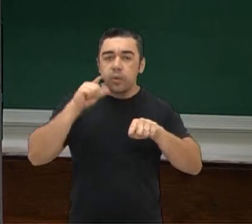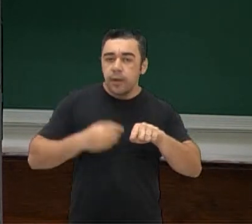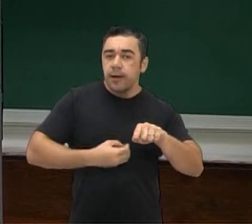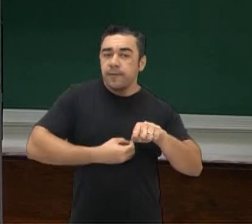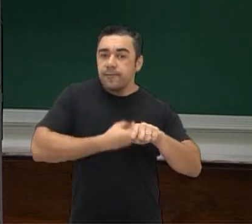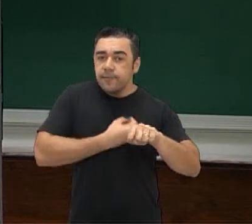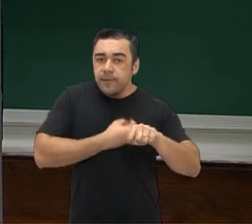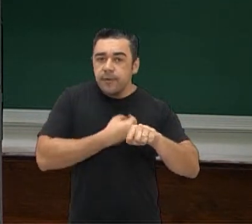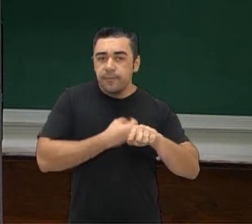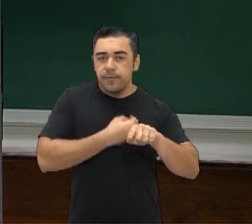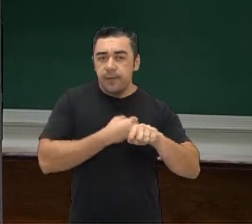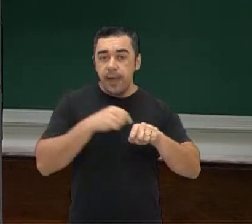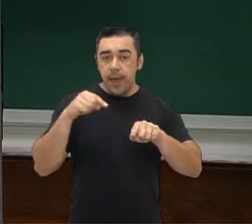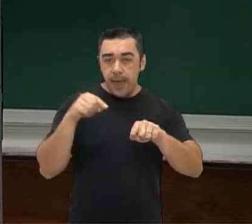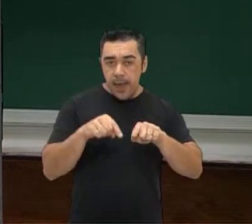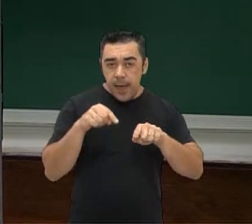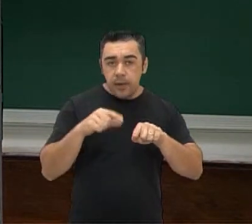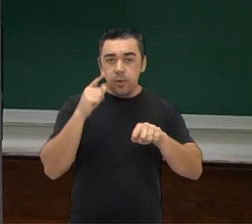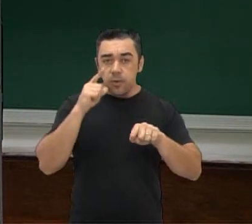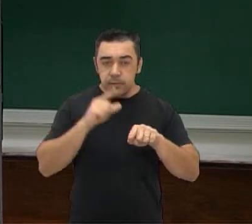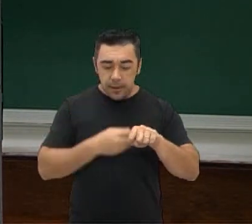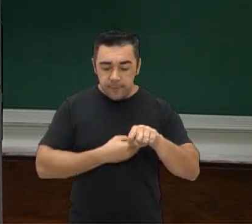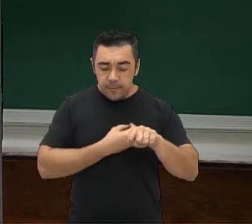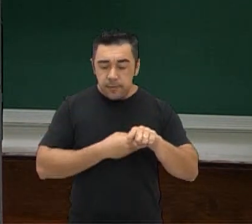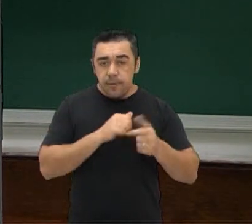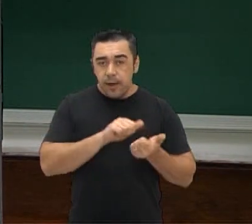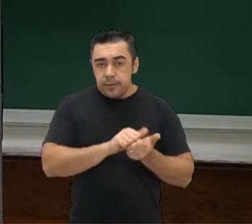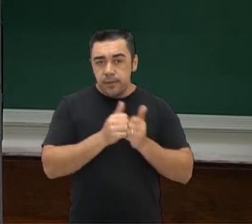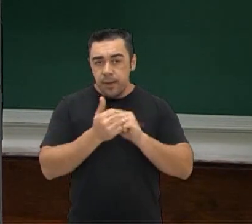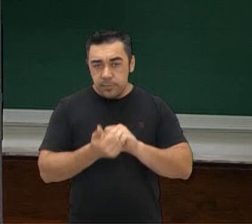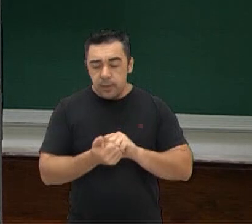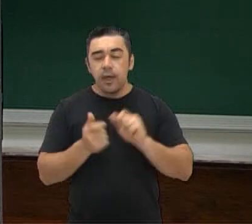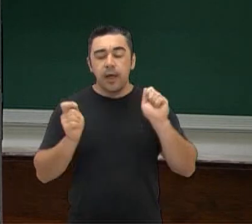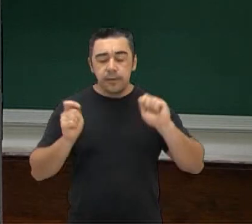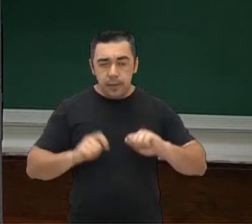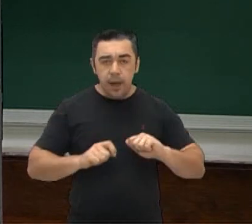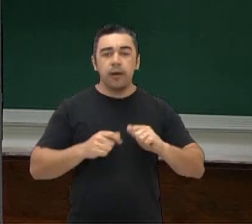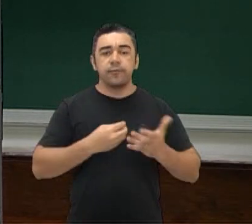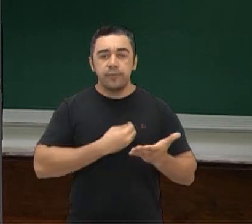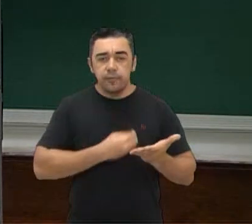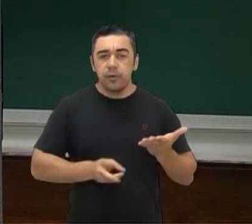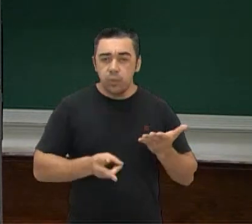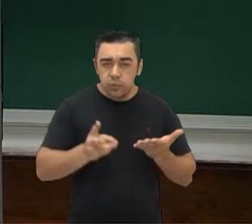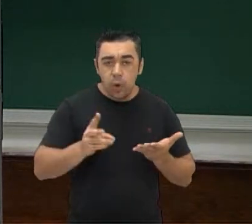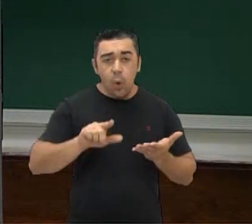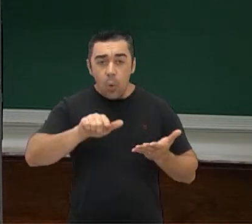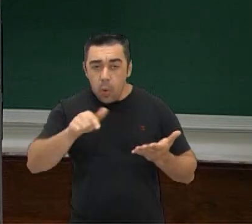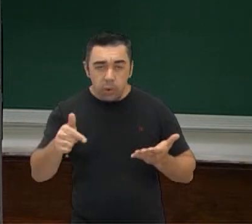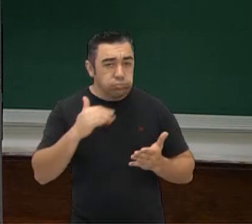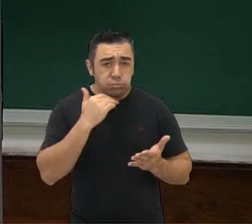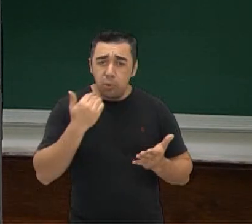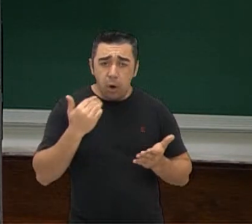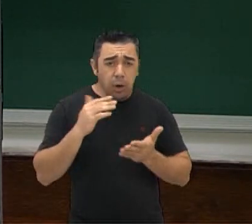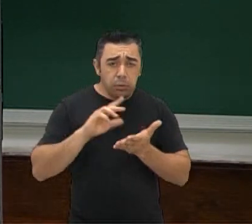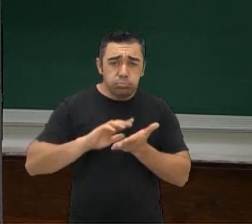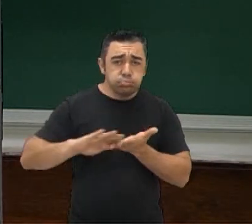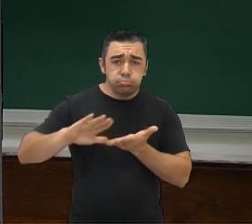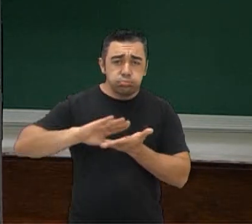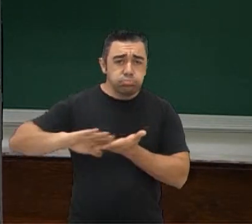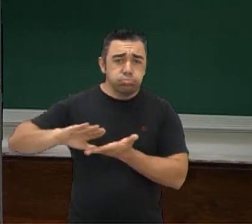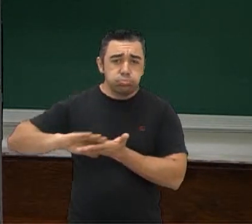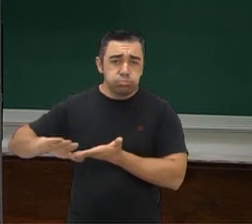aqueles que estão mais adaptados ao meio naquele momento são selecionados. Os outros vão sendo aos poucos eliminados da população. Falava